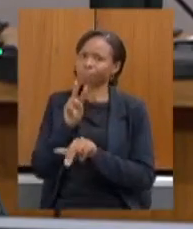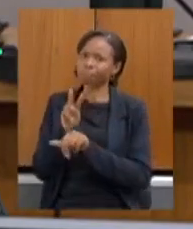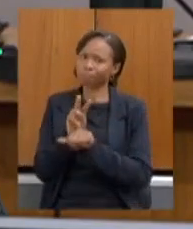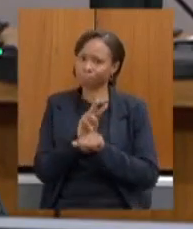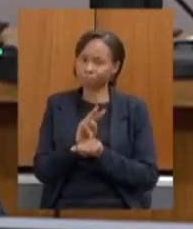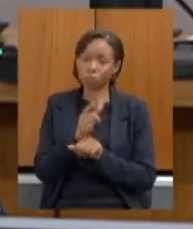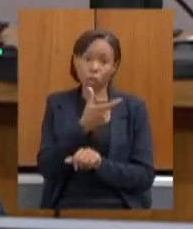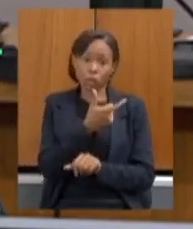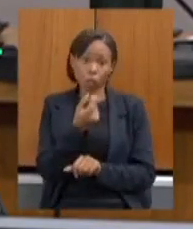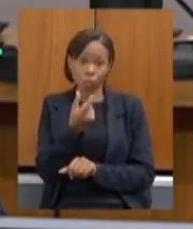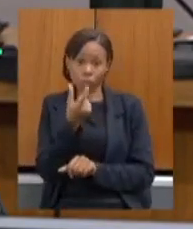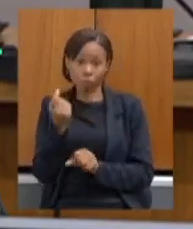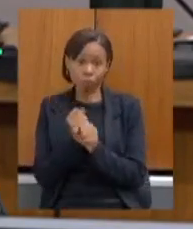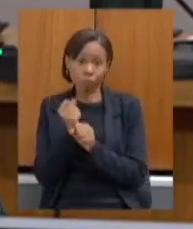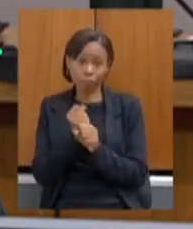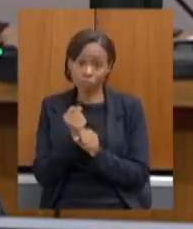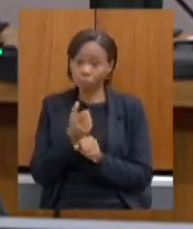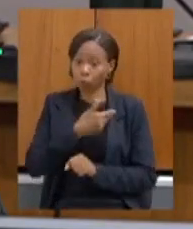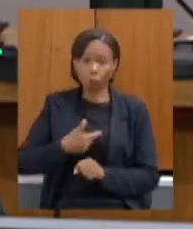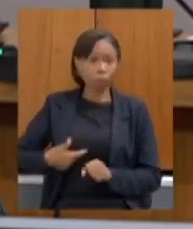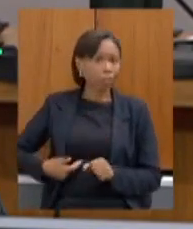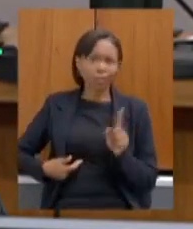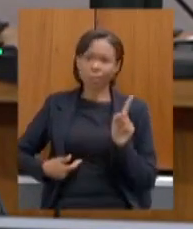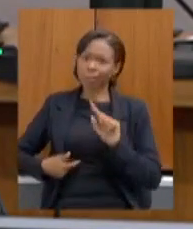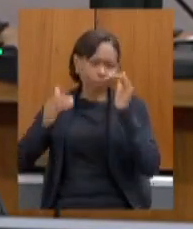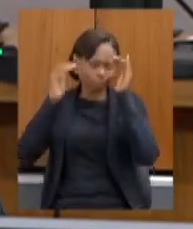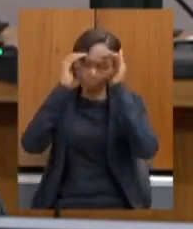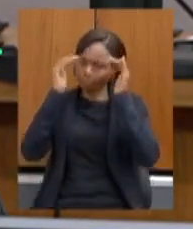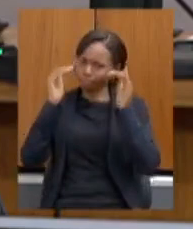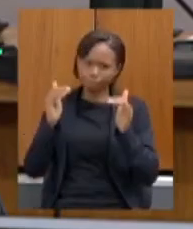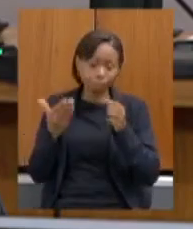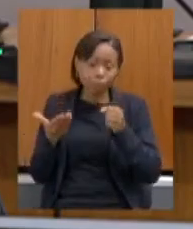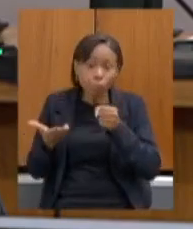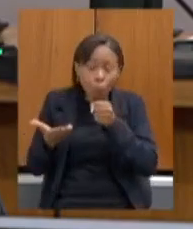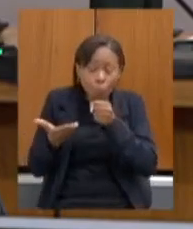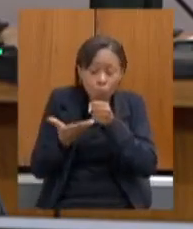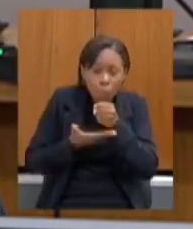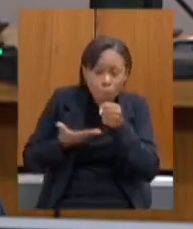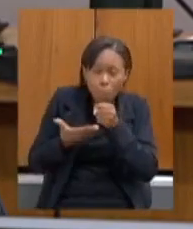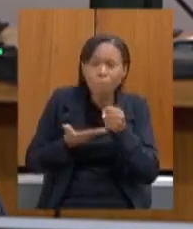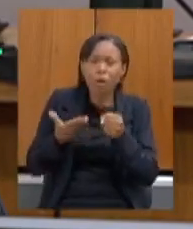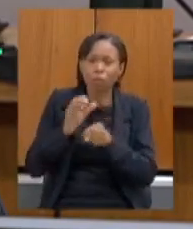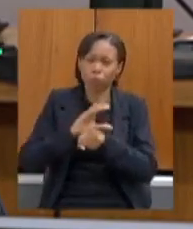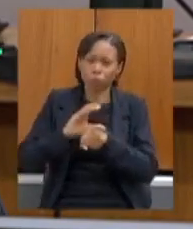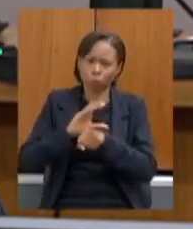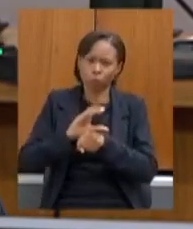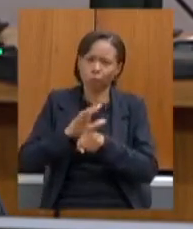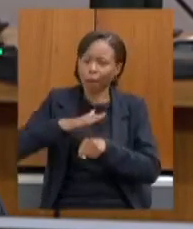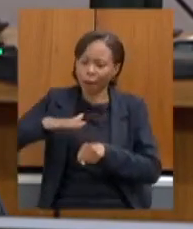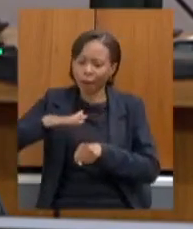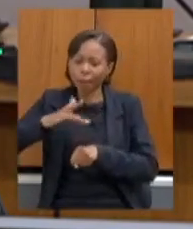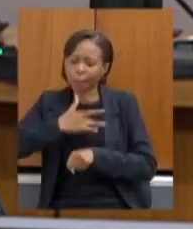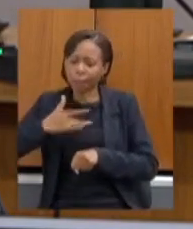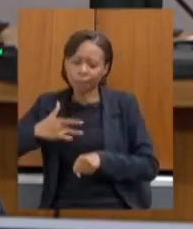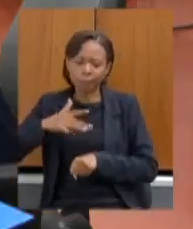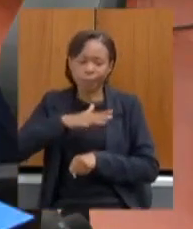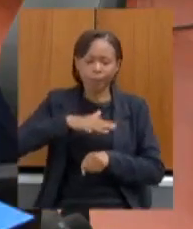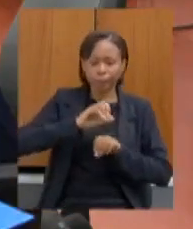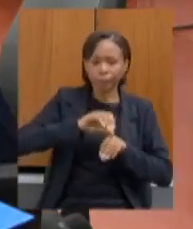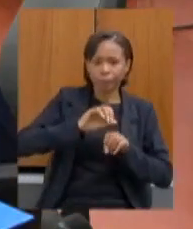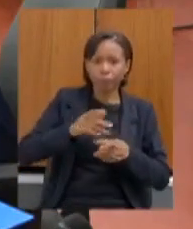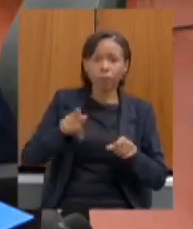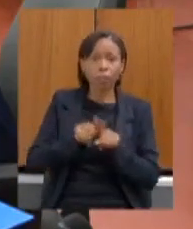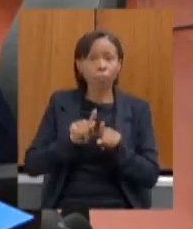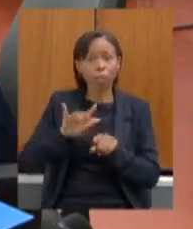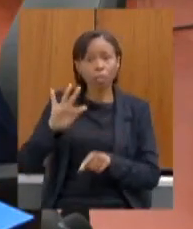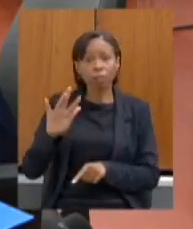ano que o governo não cumpriu o mínimo constitucional, nem na área da saúde, nem na área da educação. Como também não cumpre em relação à FAPMIG. Hoje pela